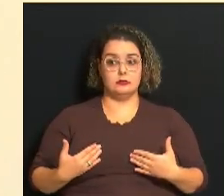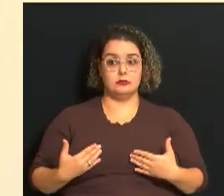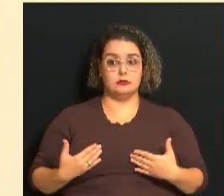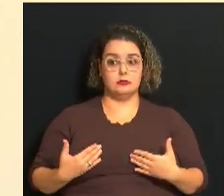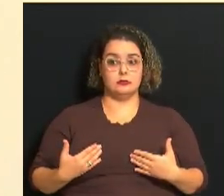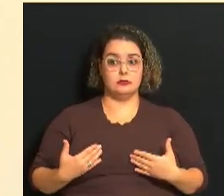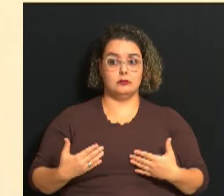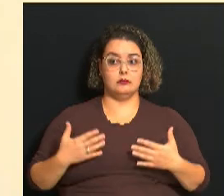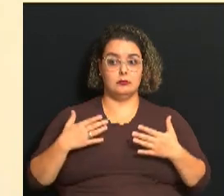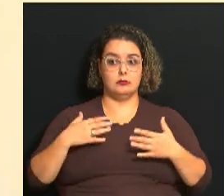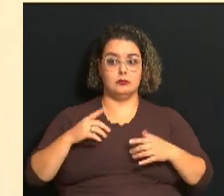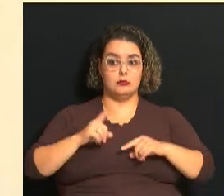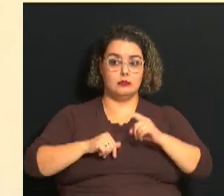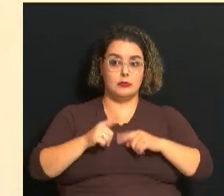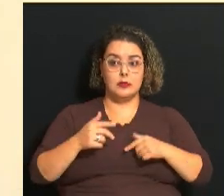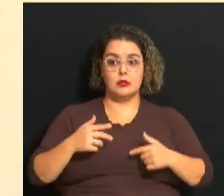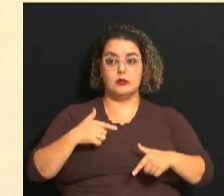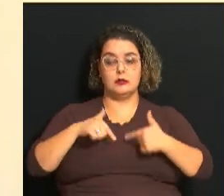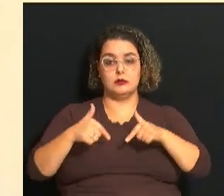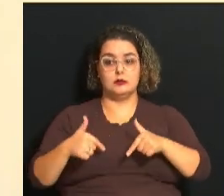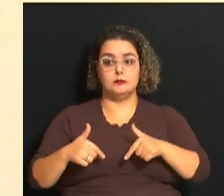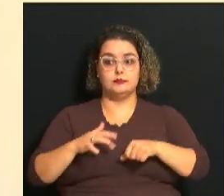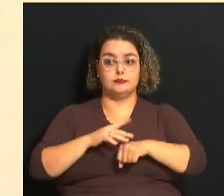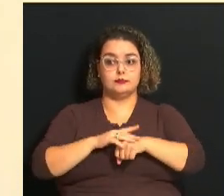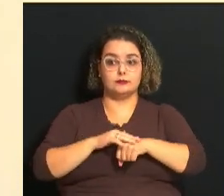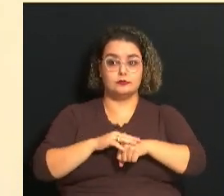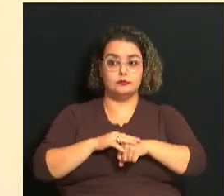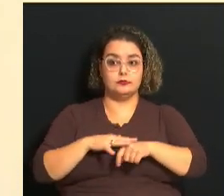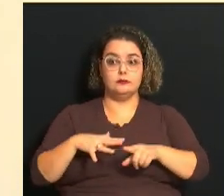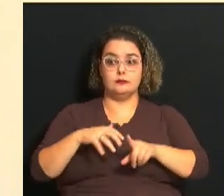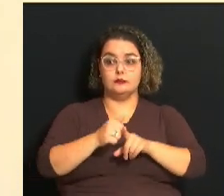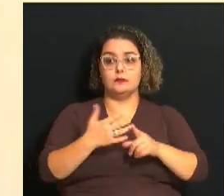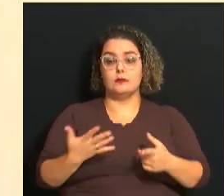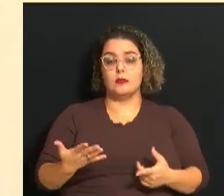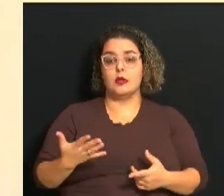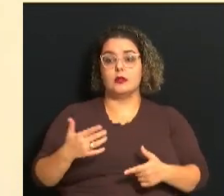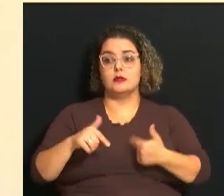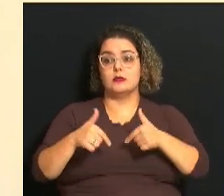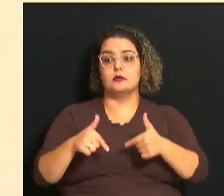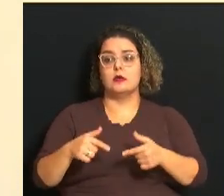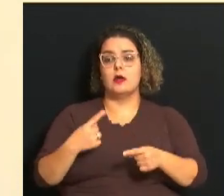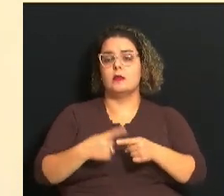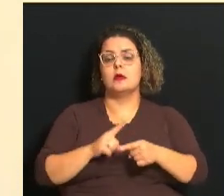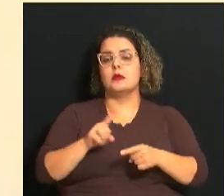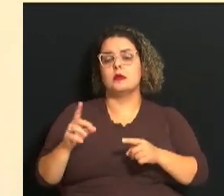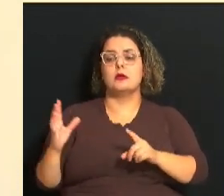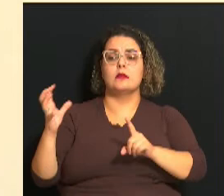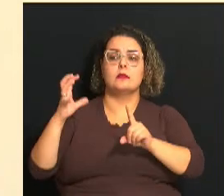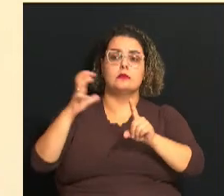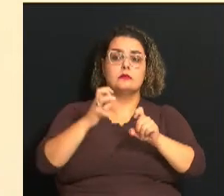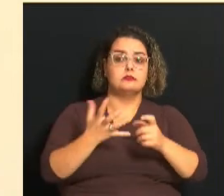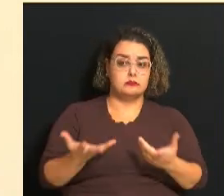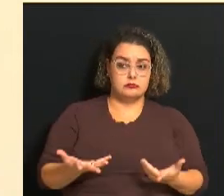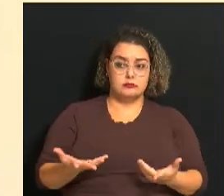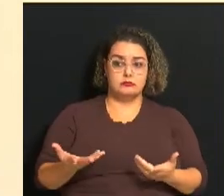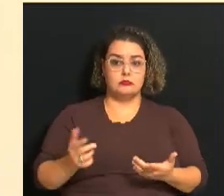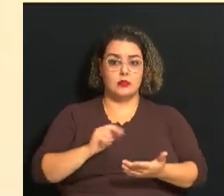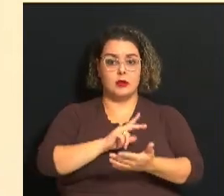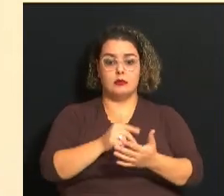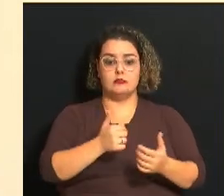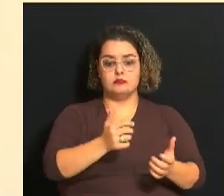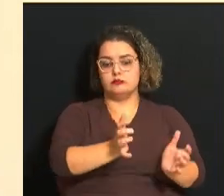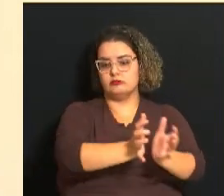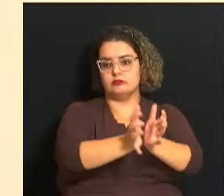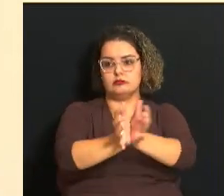materiais do Trabalhador de doenças acidente trabalho mas por que não Observatório do a sede uma comissão aí multidisciplinar formada